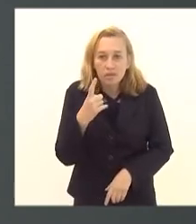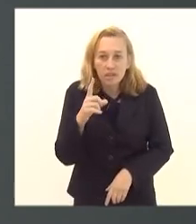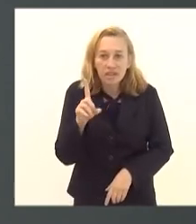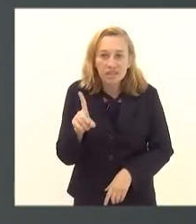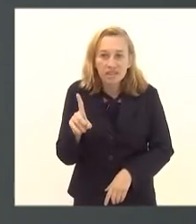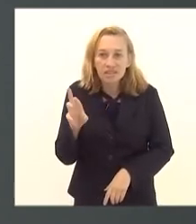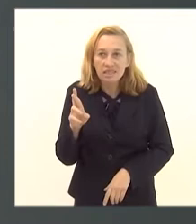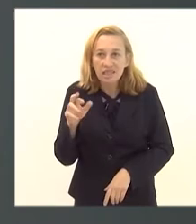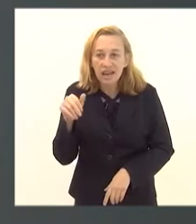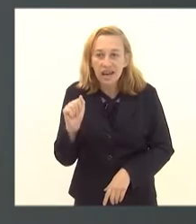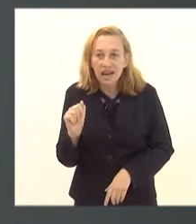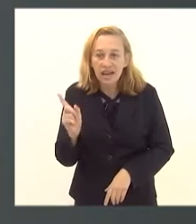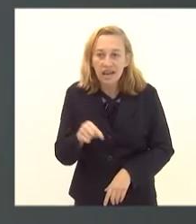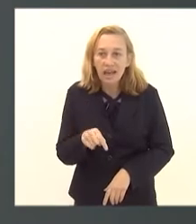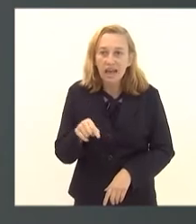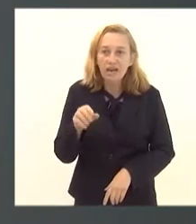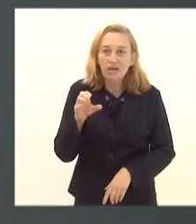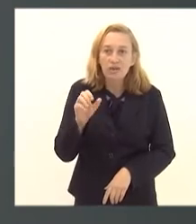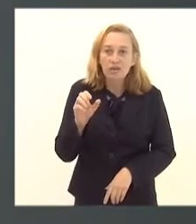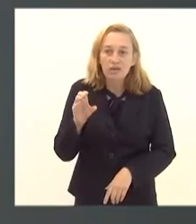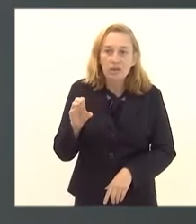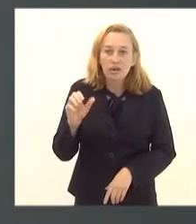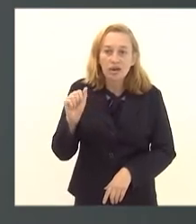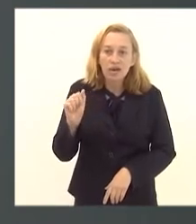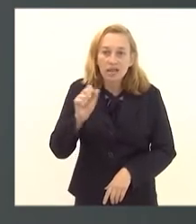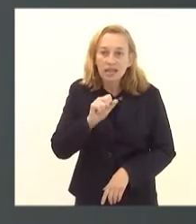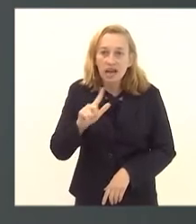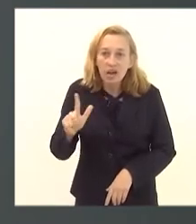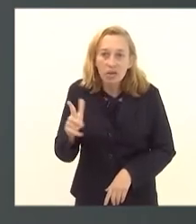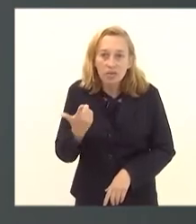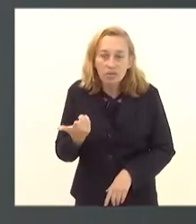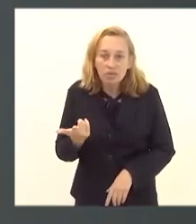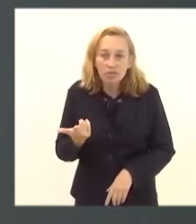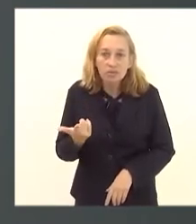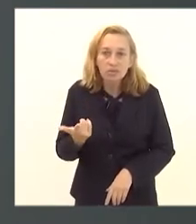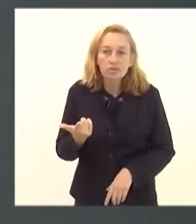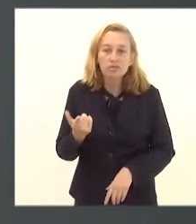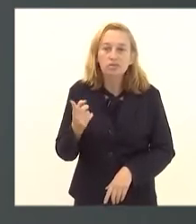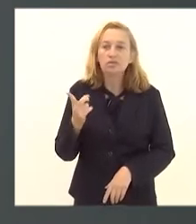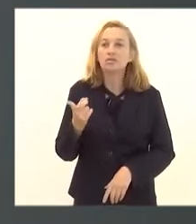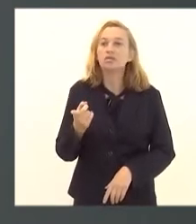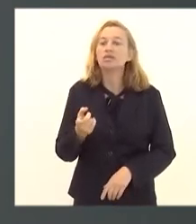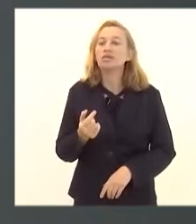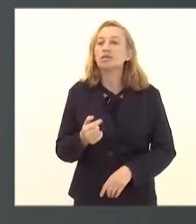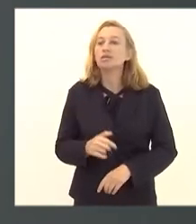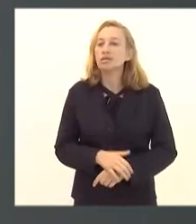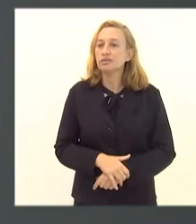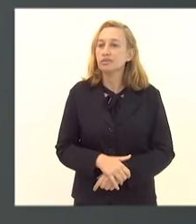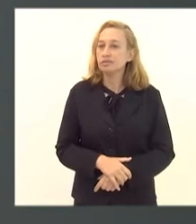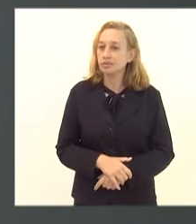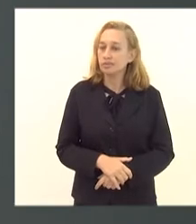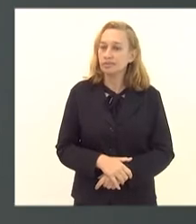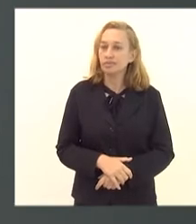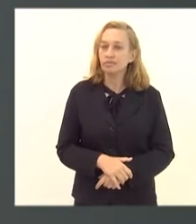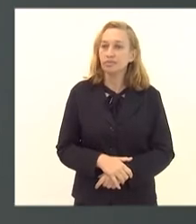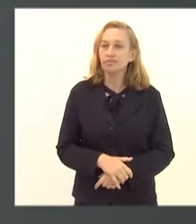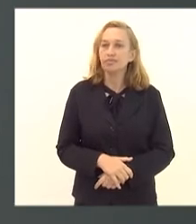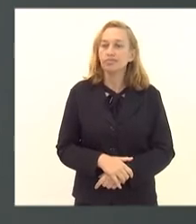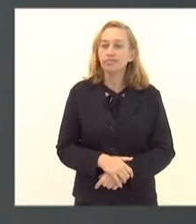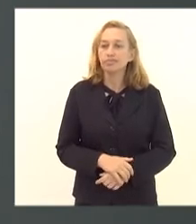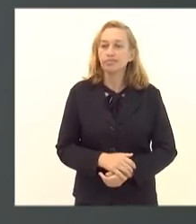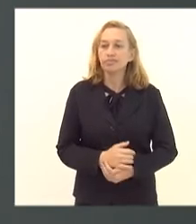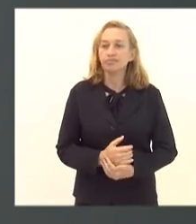é totalmente assoreado. Né? Exatamente. A área urbana também, urbanizada e.